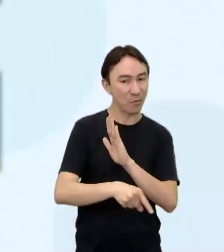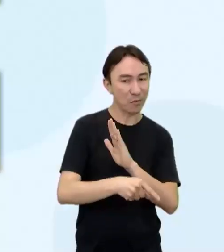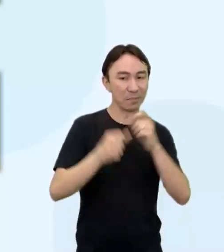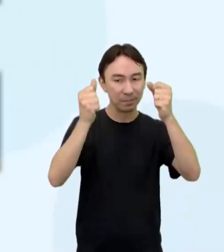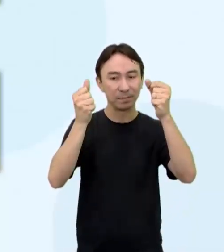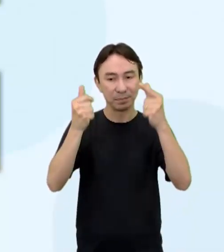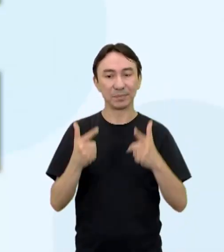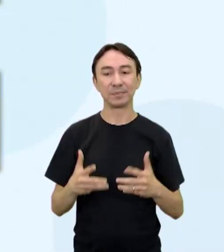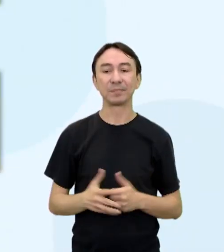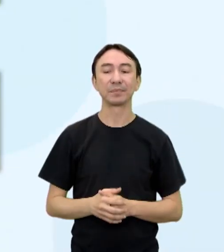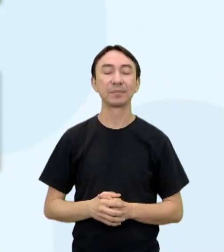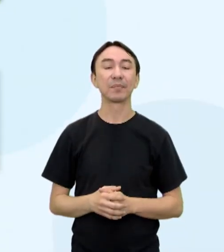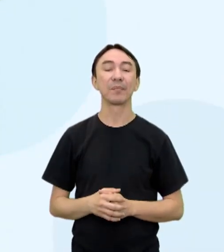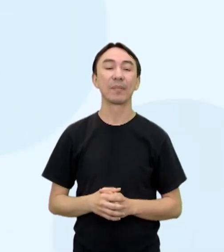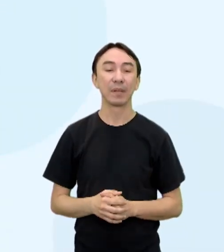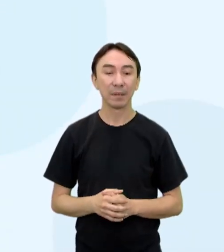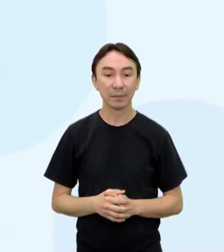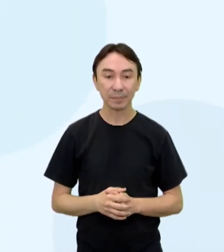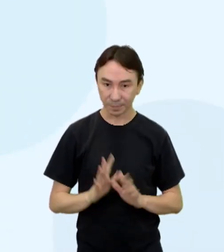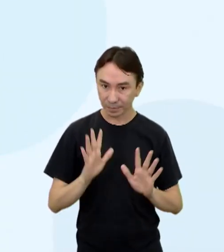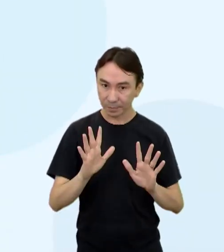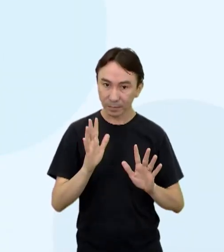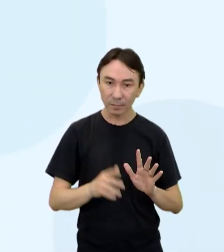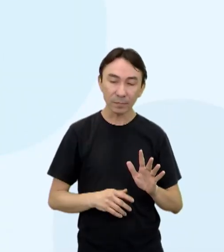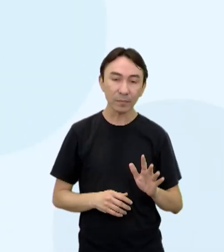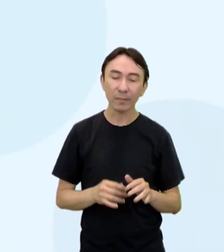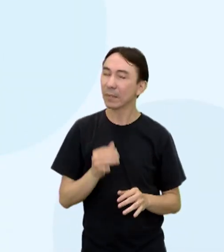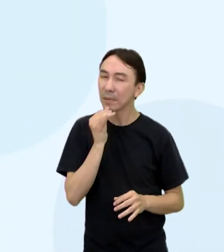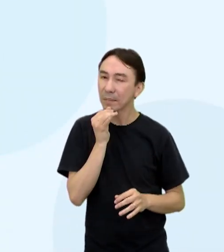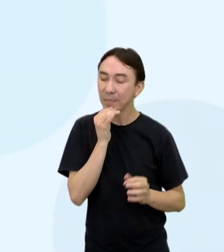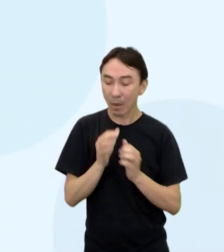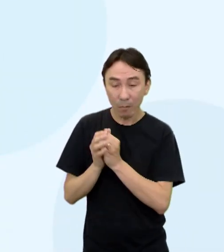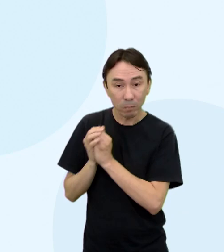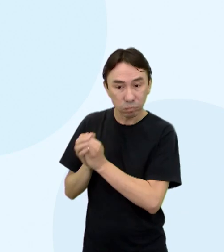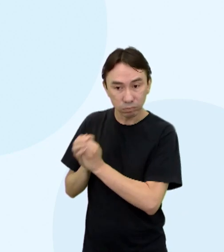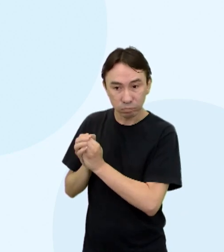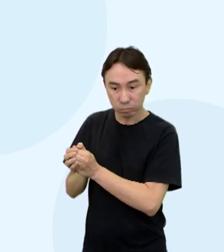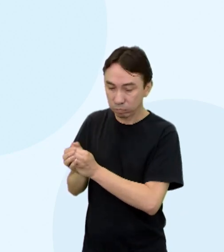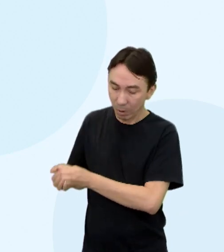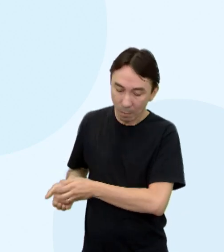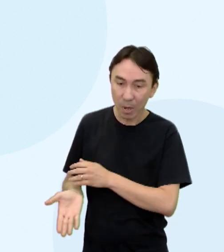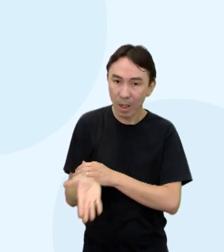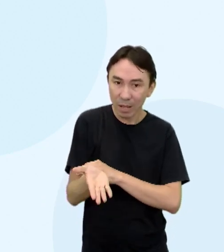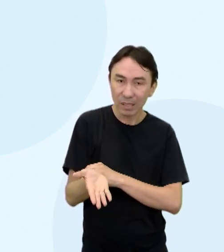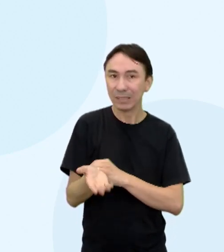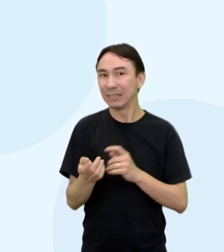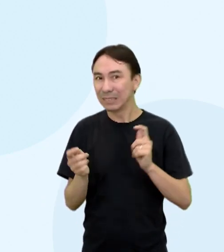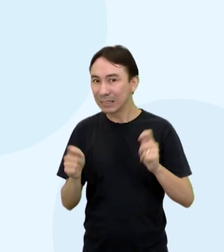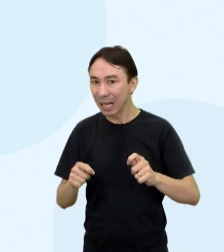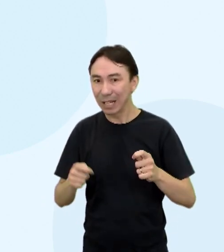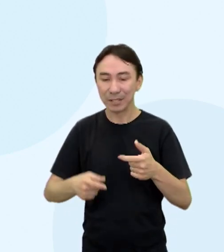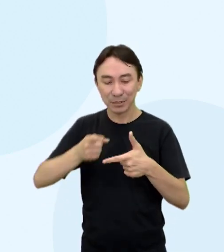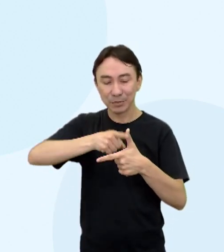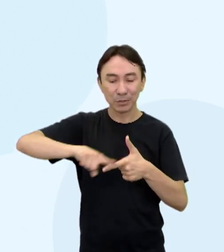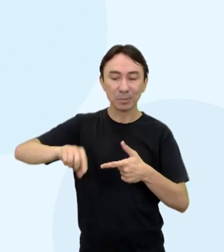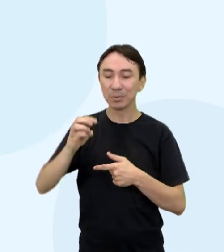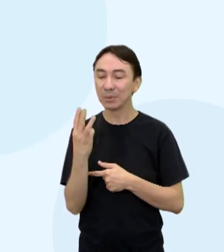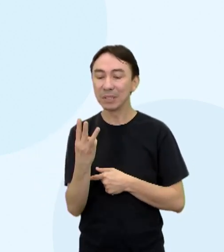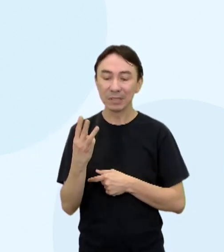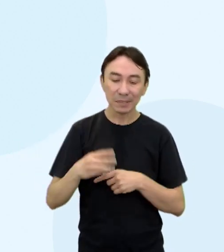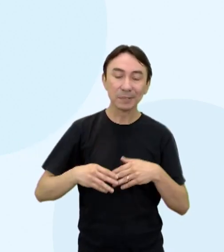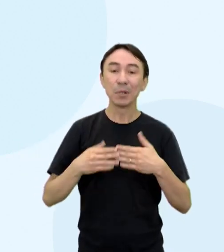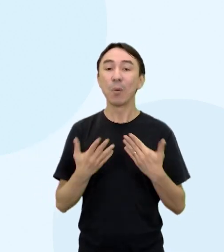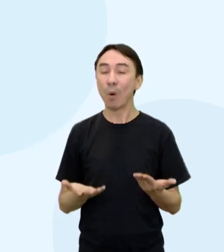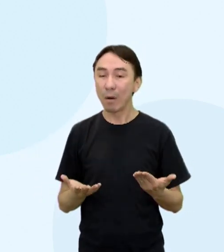na tela aí, ó. A gente vai começar falando sobre a ideia do dado, né? Qual é a chance de, no lançamento de um dado, a